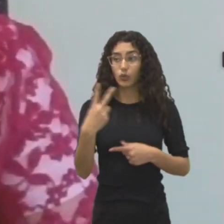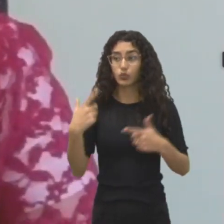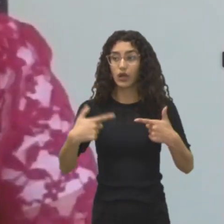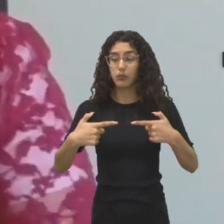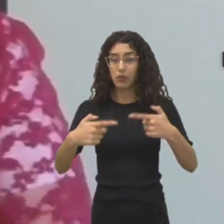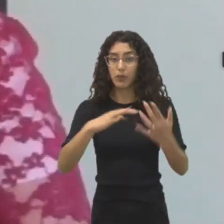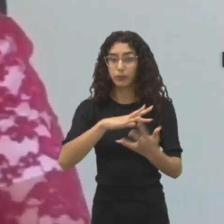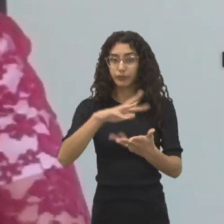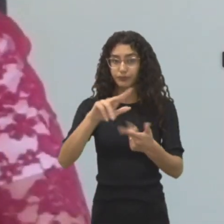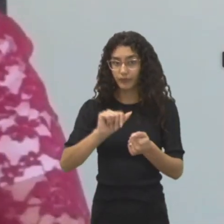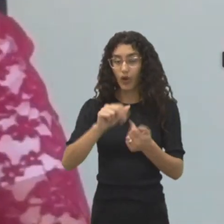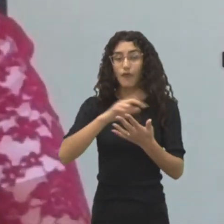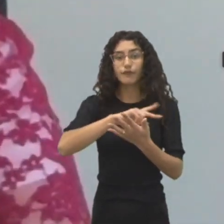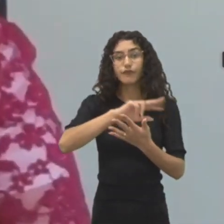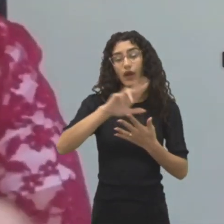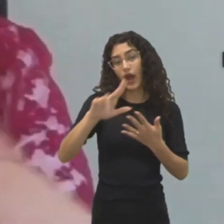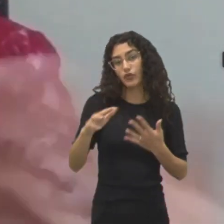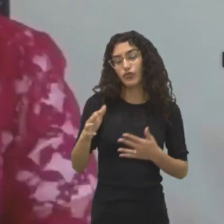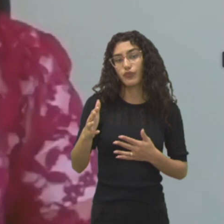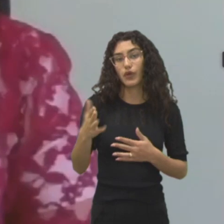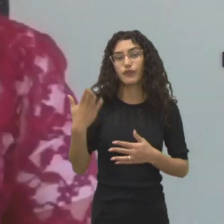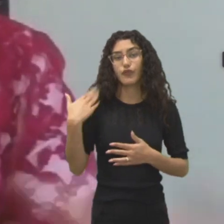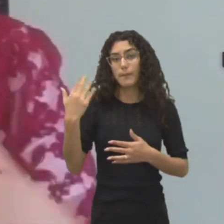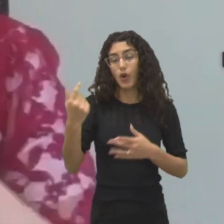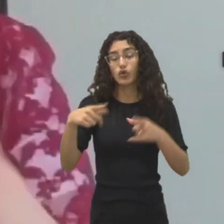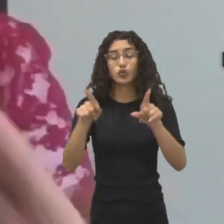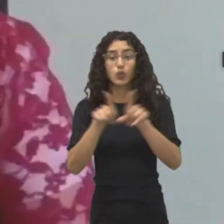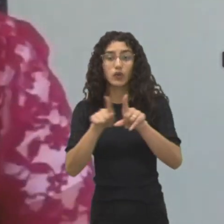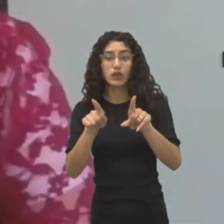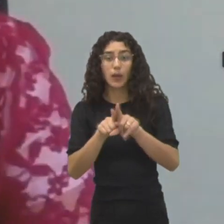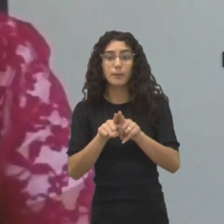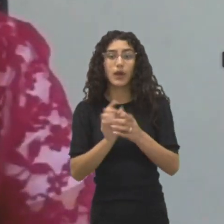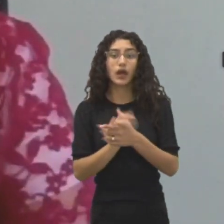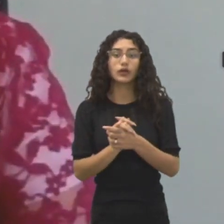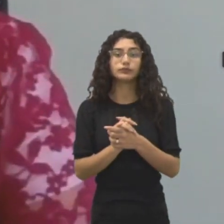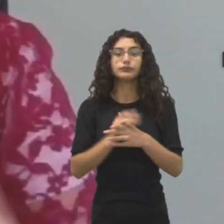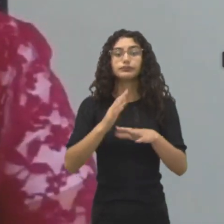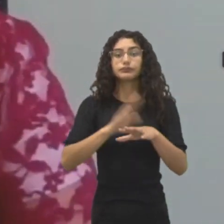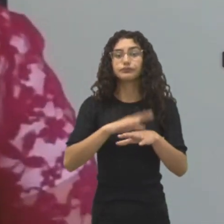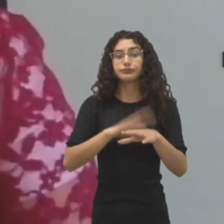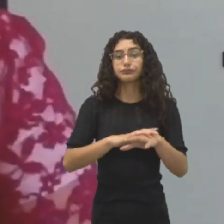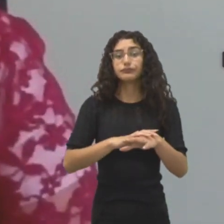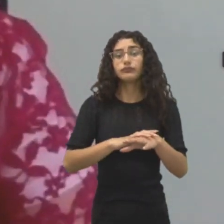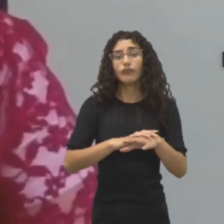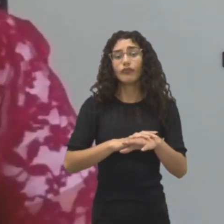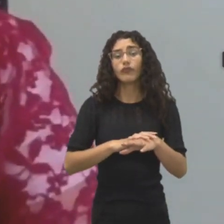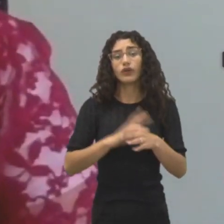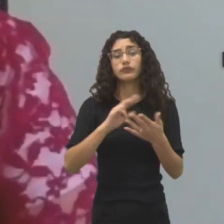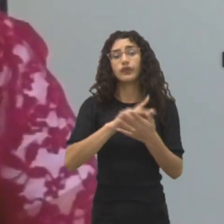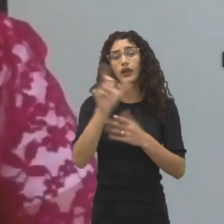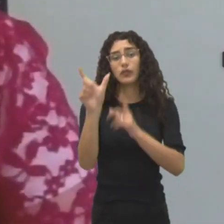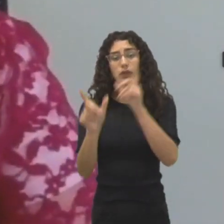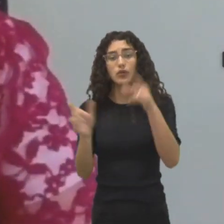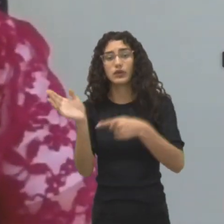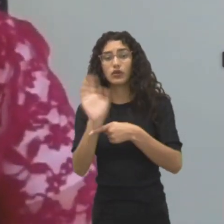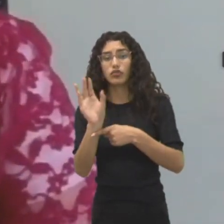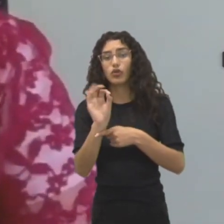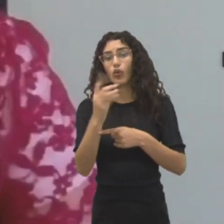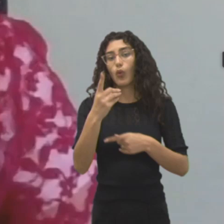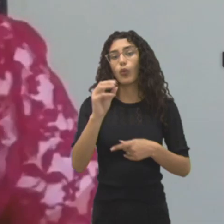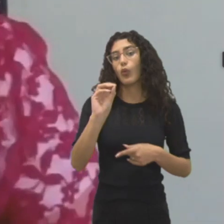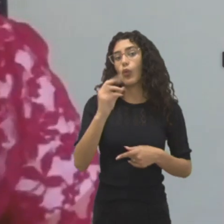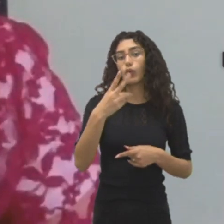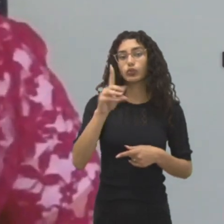vários, tantos mais famosos, né? E outros que foram sucessos de bilheteria e outros que são mais documentários, que não